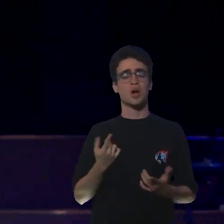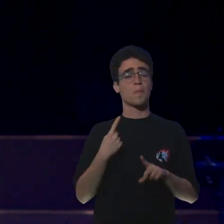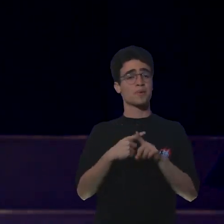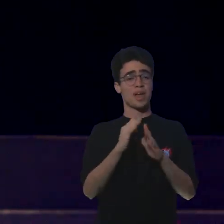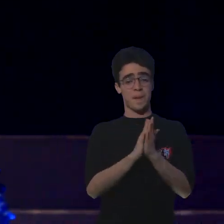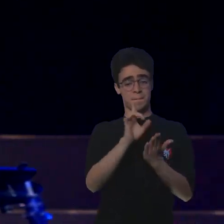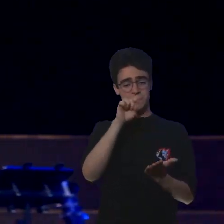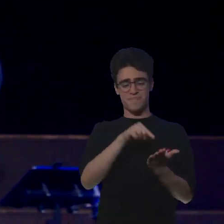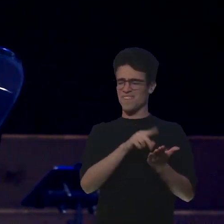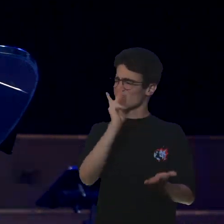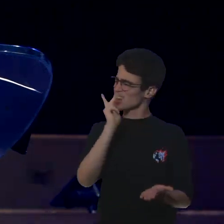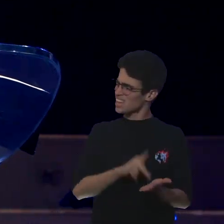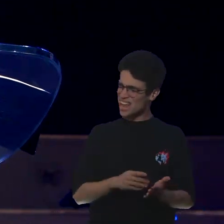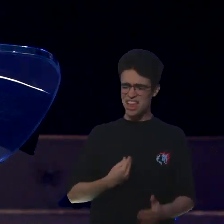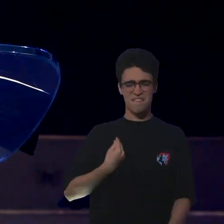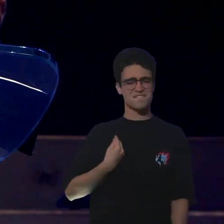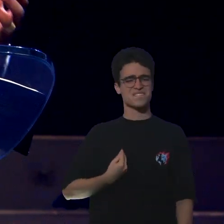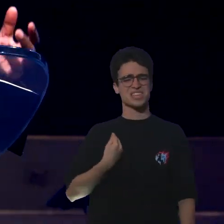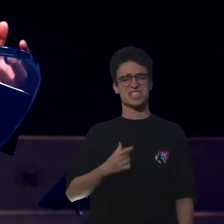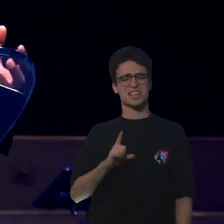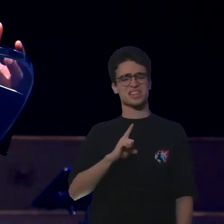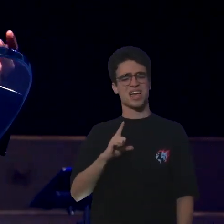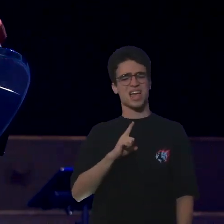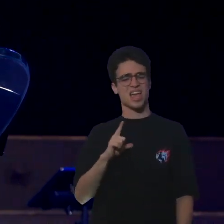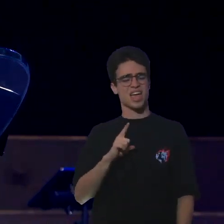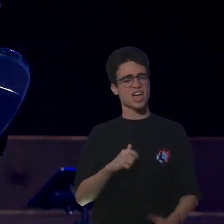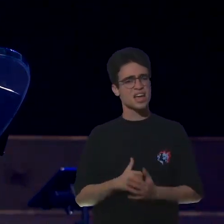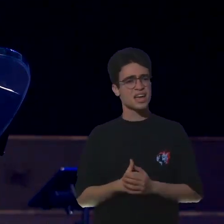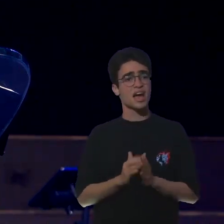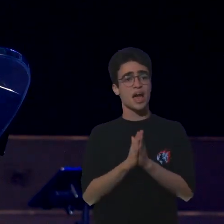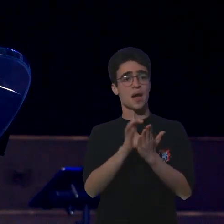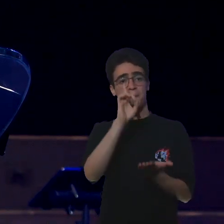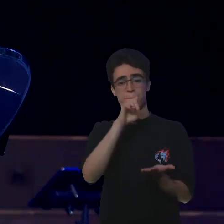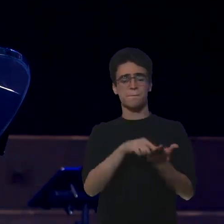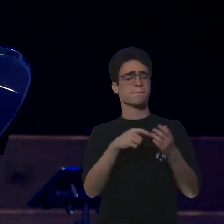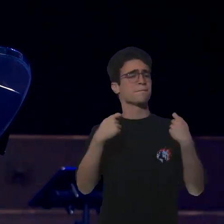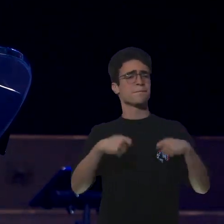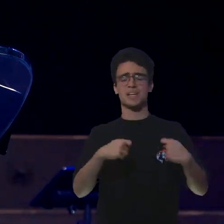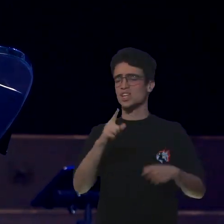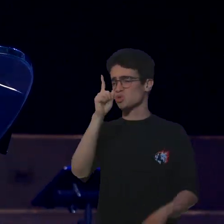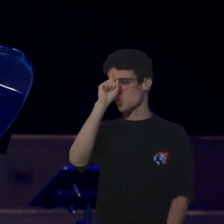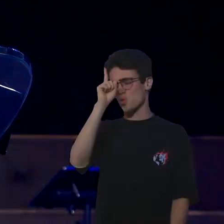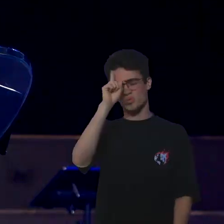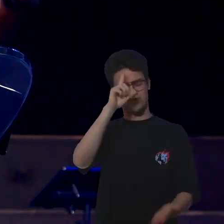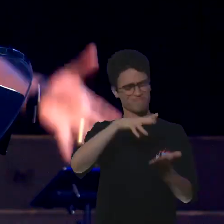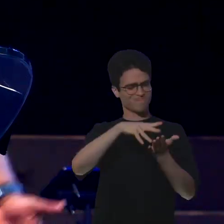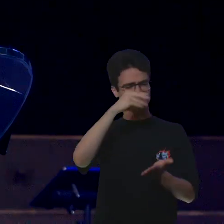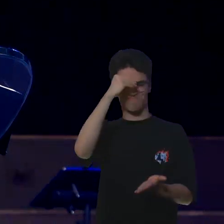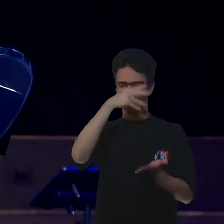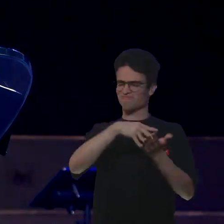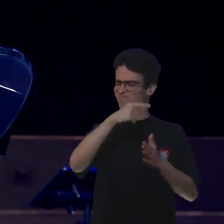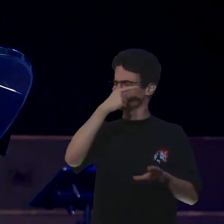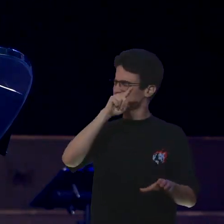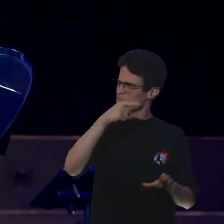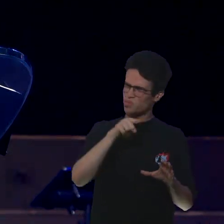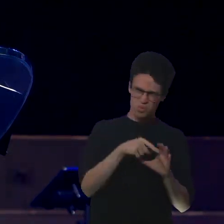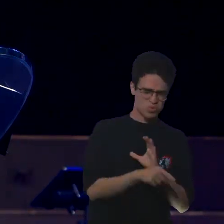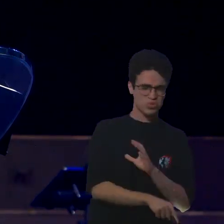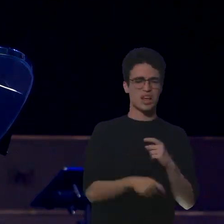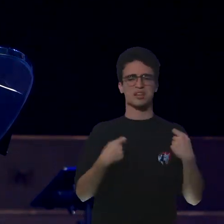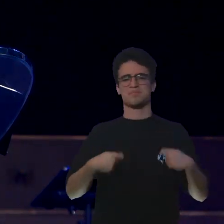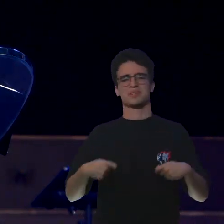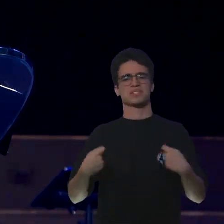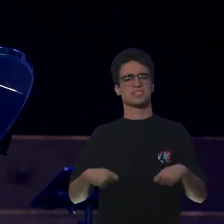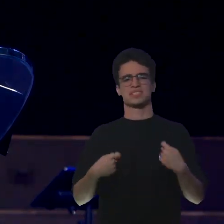viva e eficaz. E ela precisa ser esse pão diário, e a gente precisa buscá-la em profundidade.